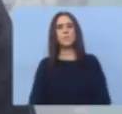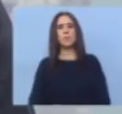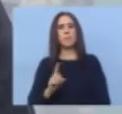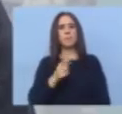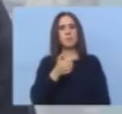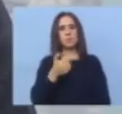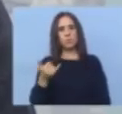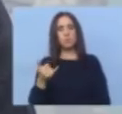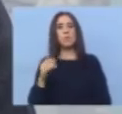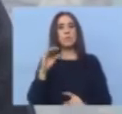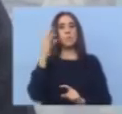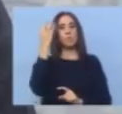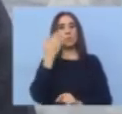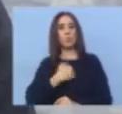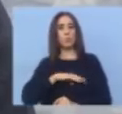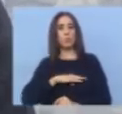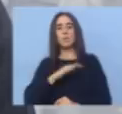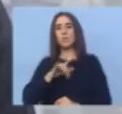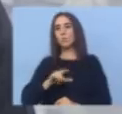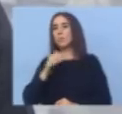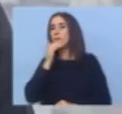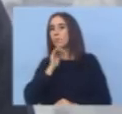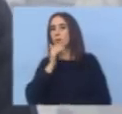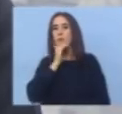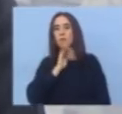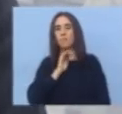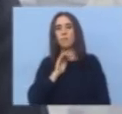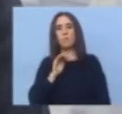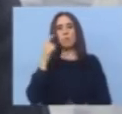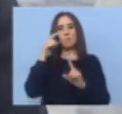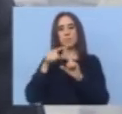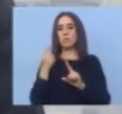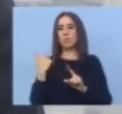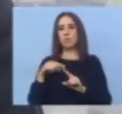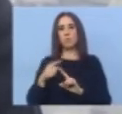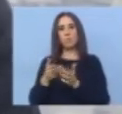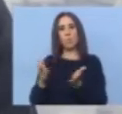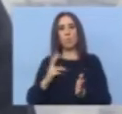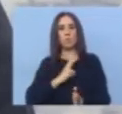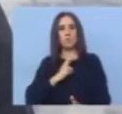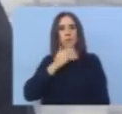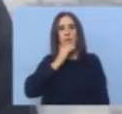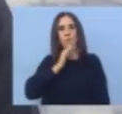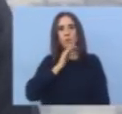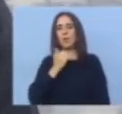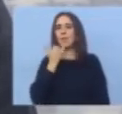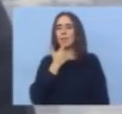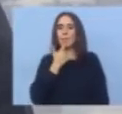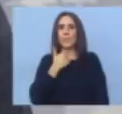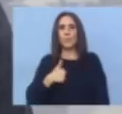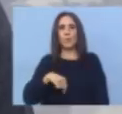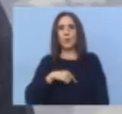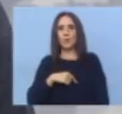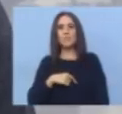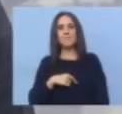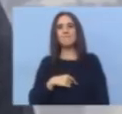Porto, Coimbra, Lisboa e Évora. Évora foi uma missão que abriu este ano, na Universidade de Évora. Para nós é uma grande alegria começar